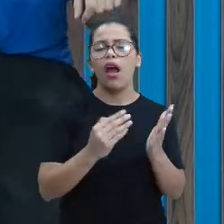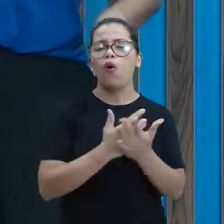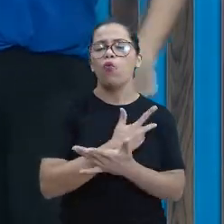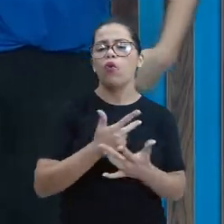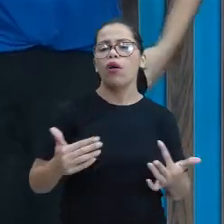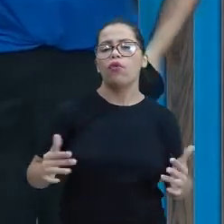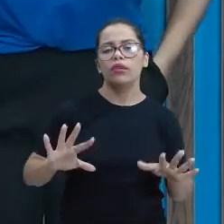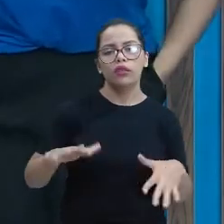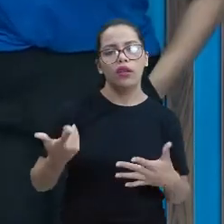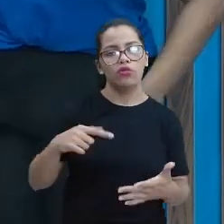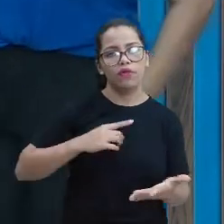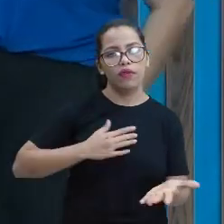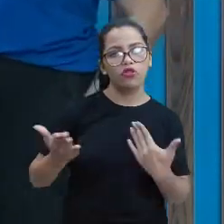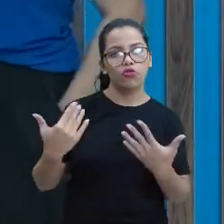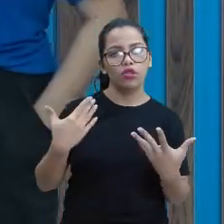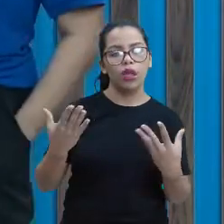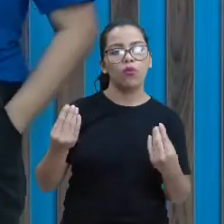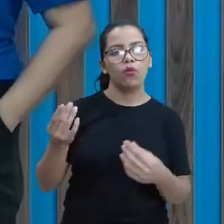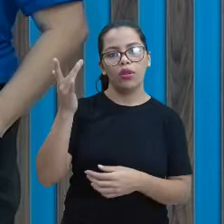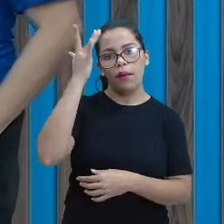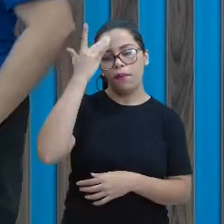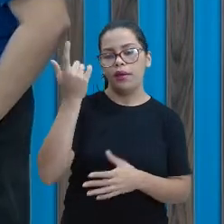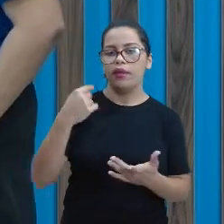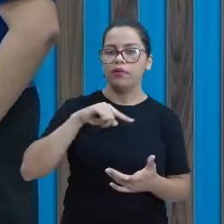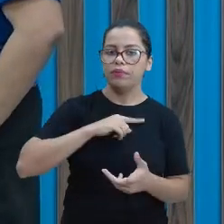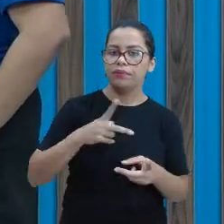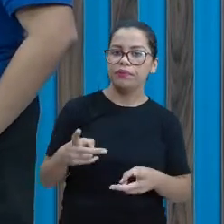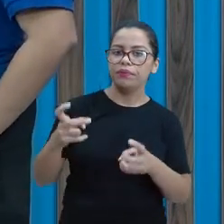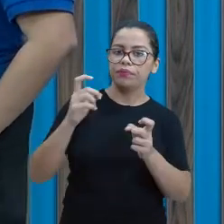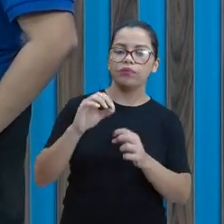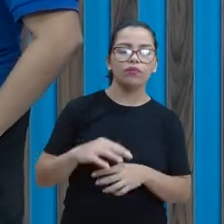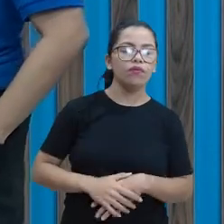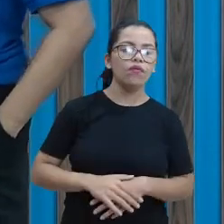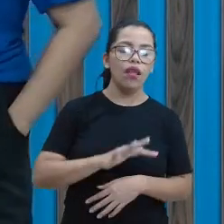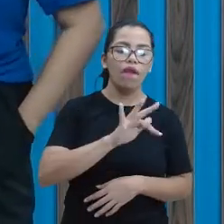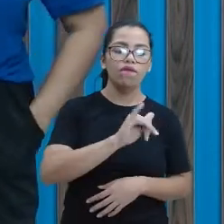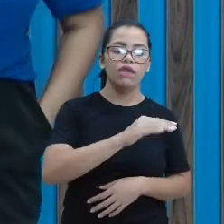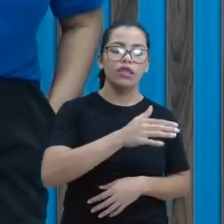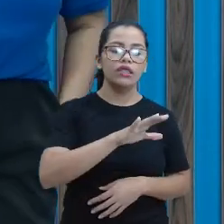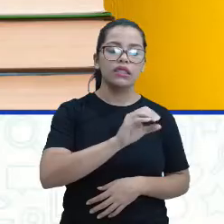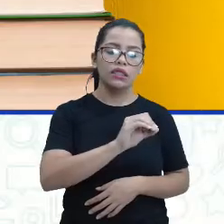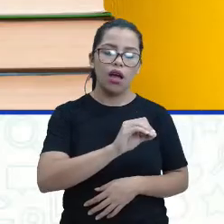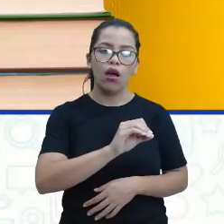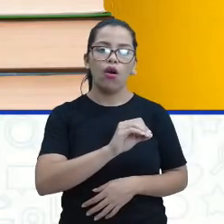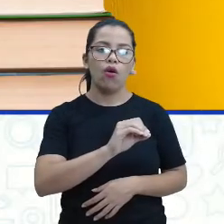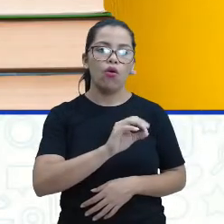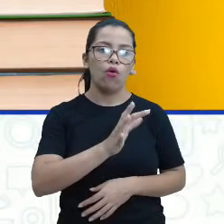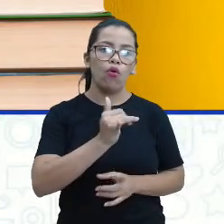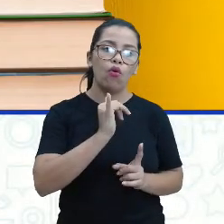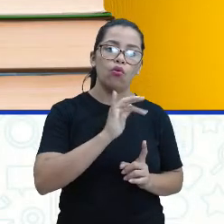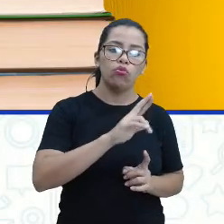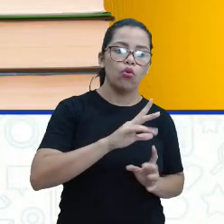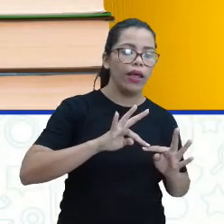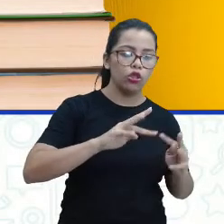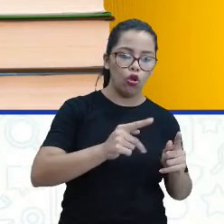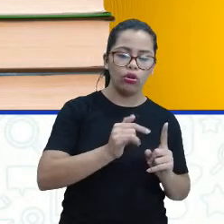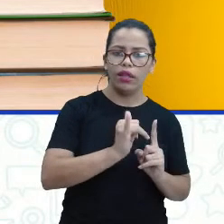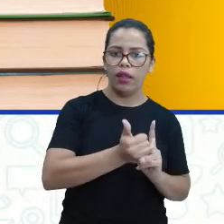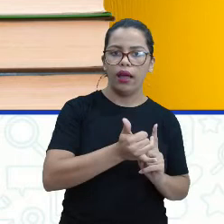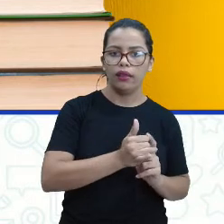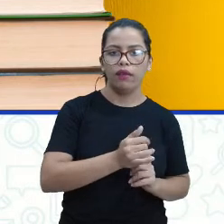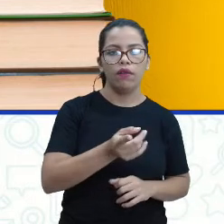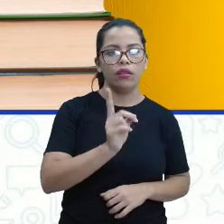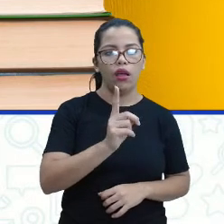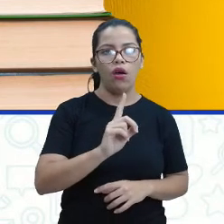discutir bastante amanhã, tá? Então, ó, notemos que nem toda narrativa é ficcional e nem toda ficção é narrativa. Parece confuso,